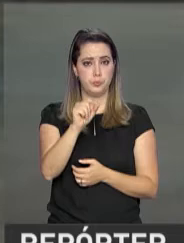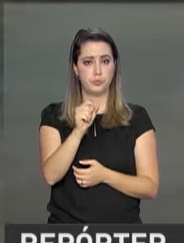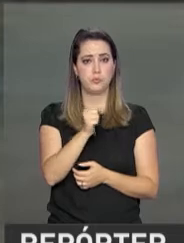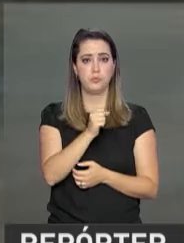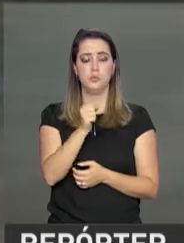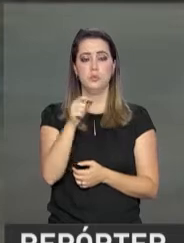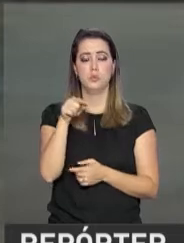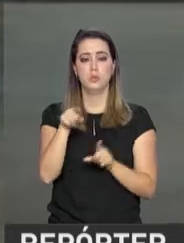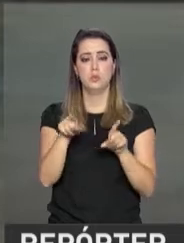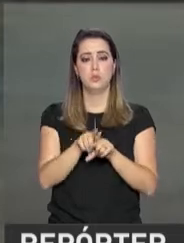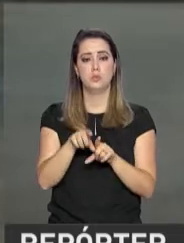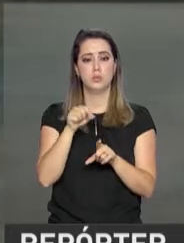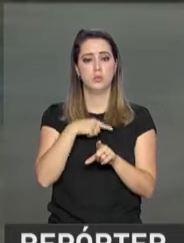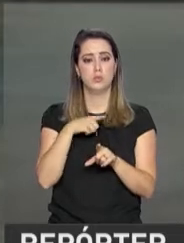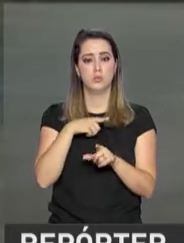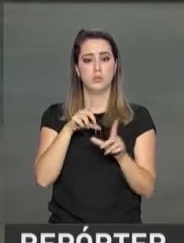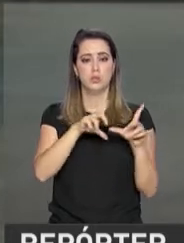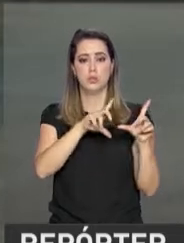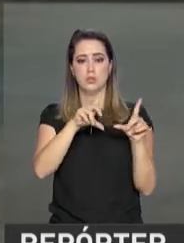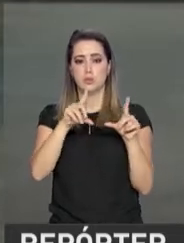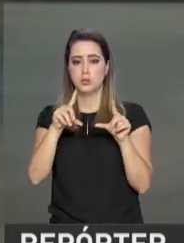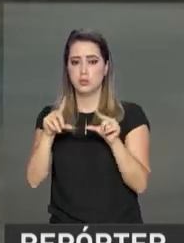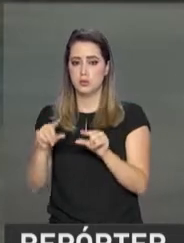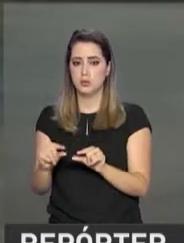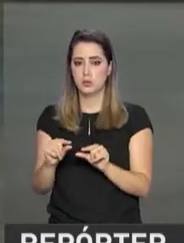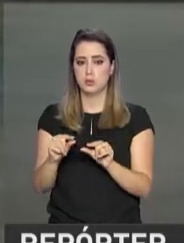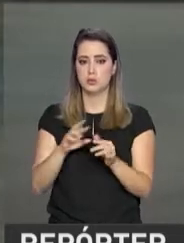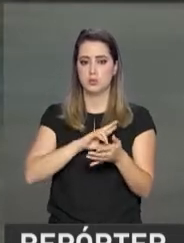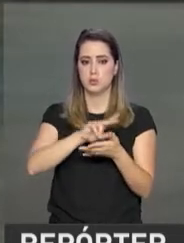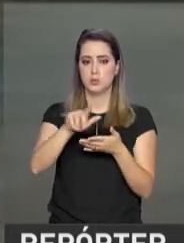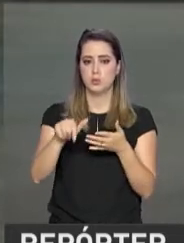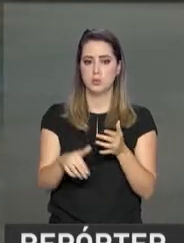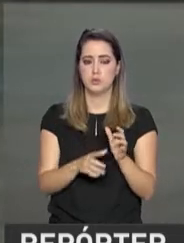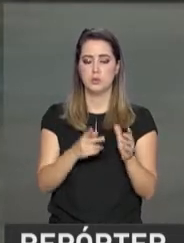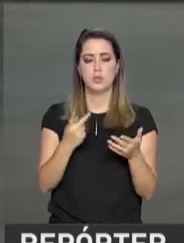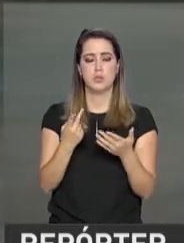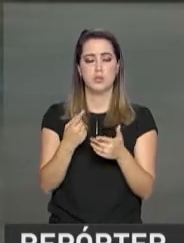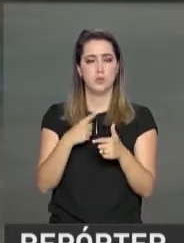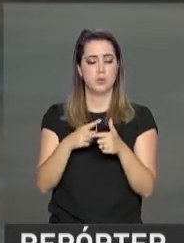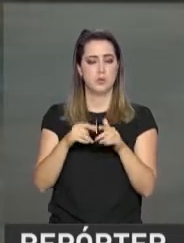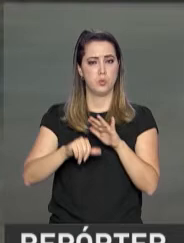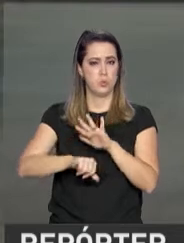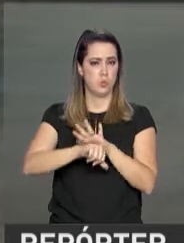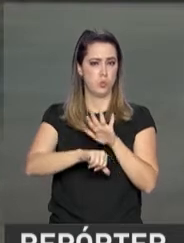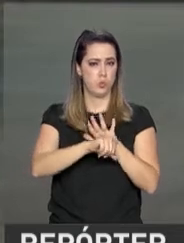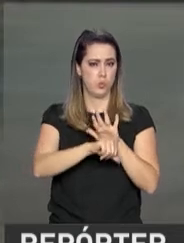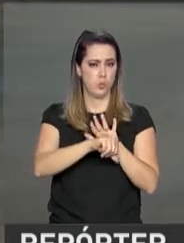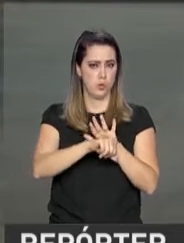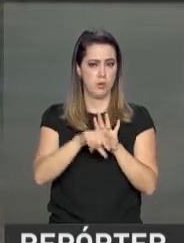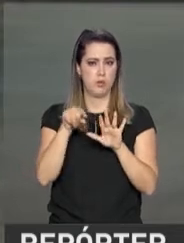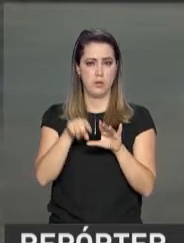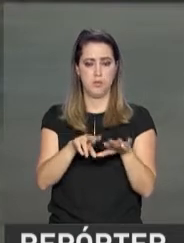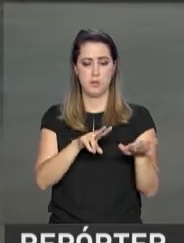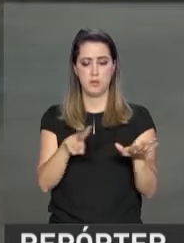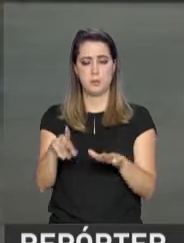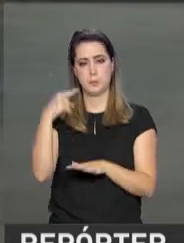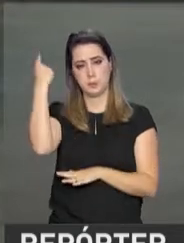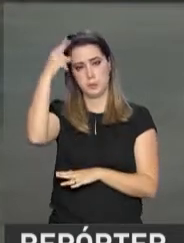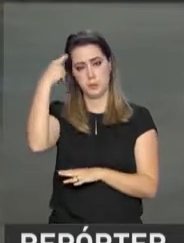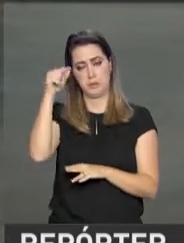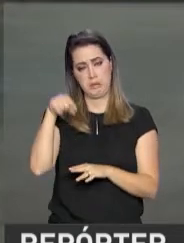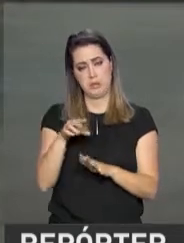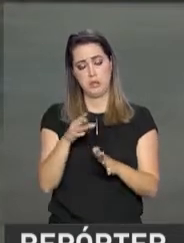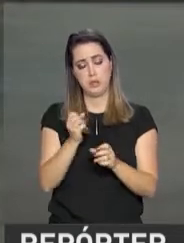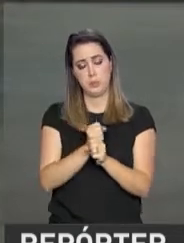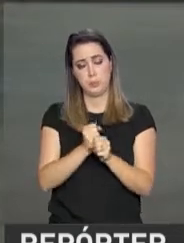presidente Michel Temer que houve uma queda expressiva em diversos tipos de crimes na Semana Santa deste ano, em